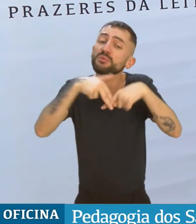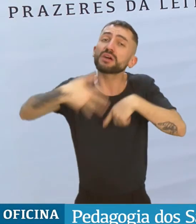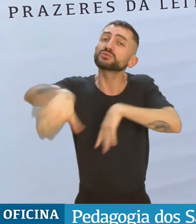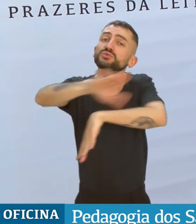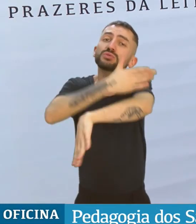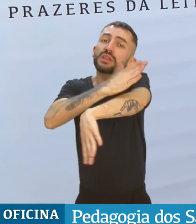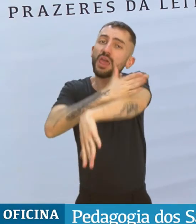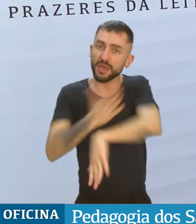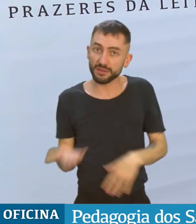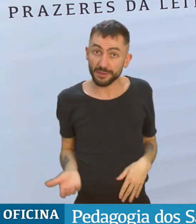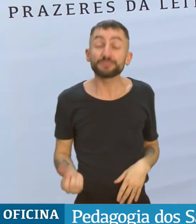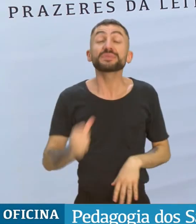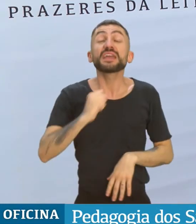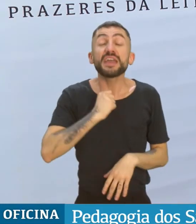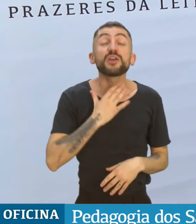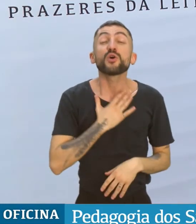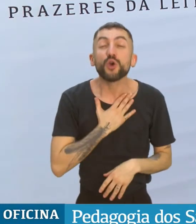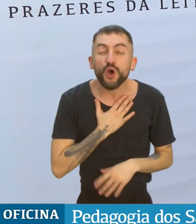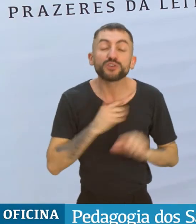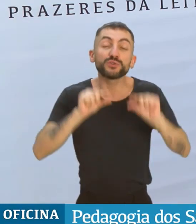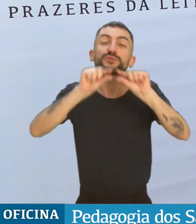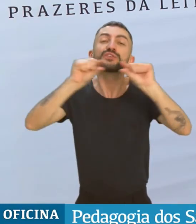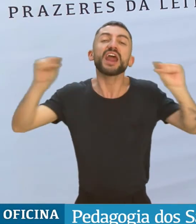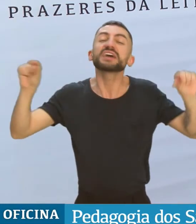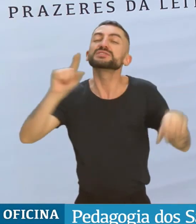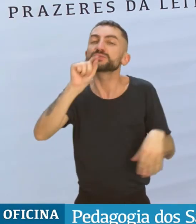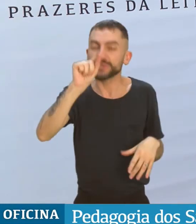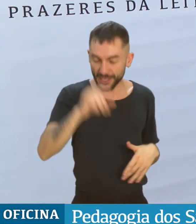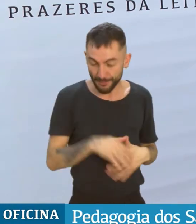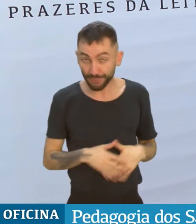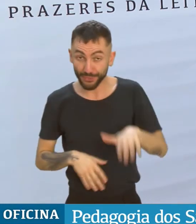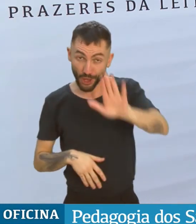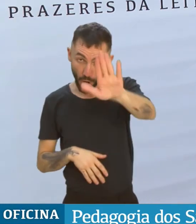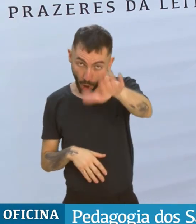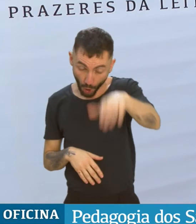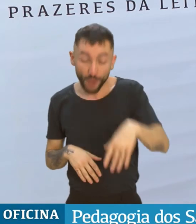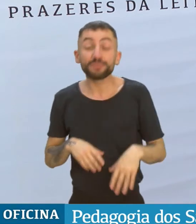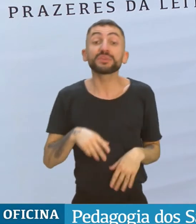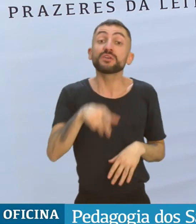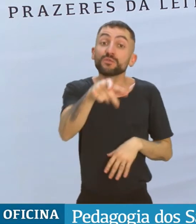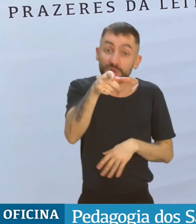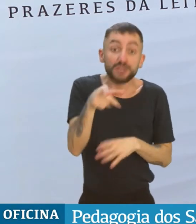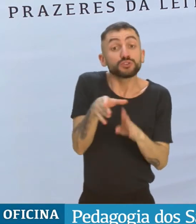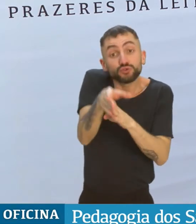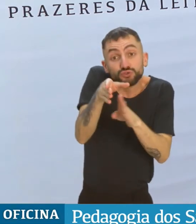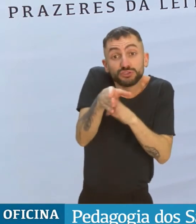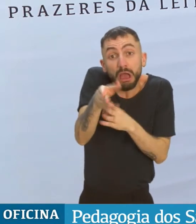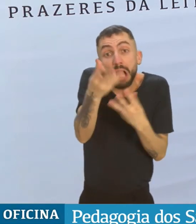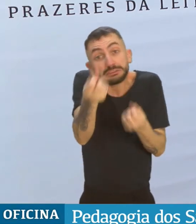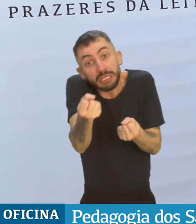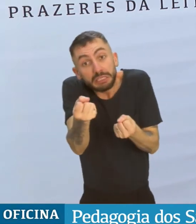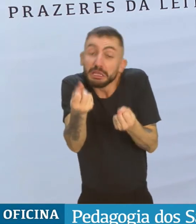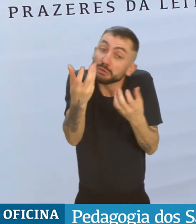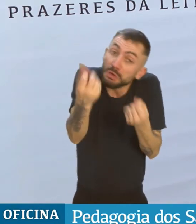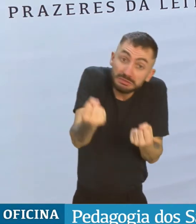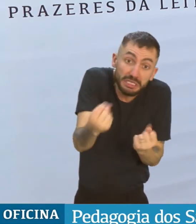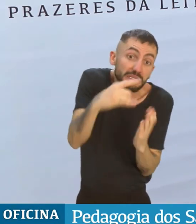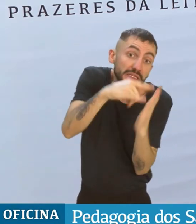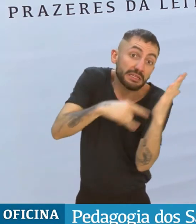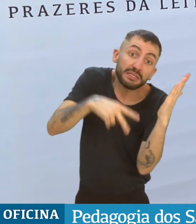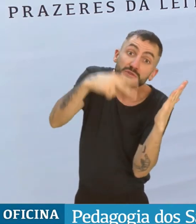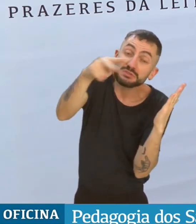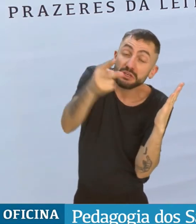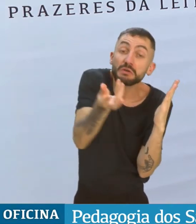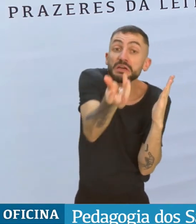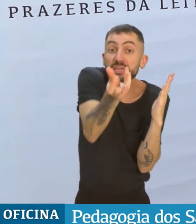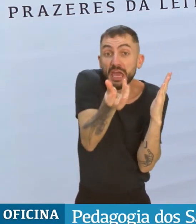aí eu tenho uma frase que eu gosto bastante de falar na oficina, que é: olha, a gente vai dar sugestões, você aceita ou não. O texto é seu, estrague